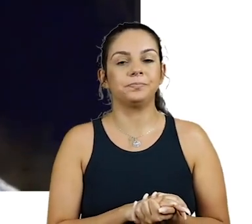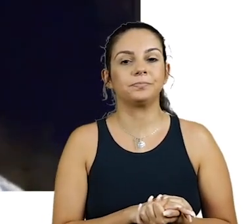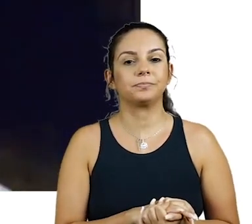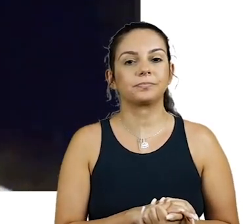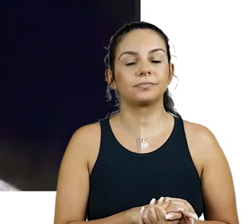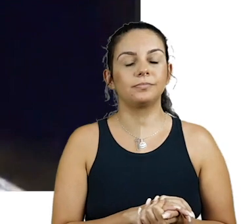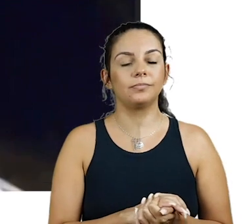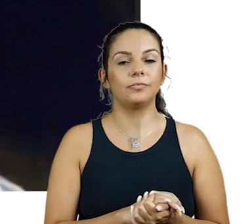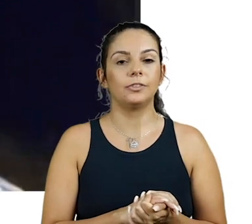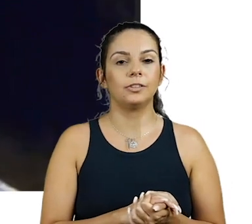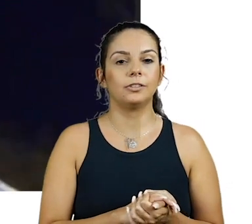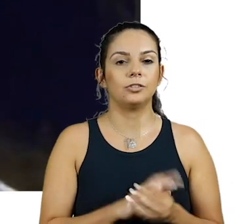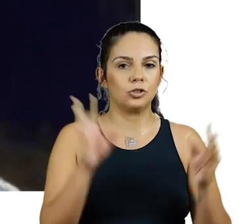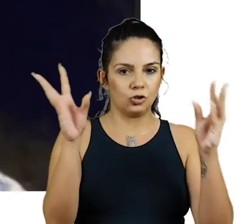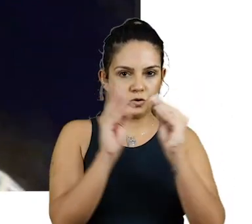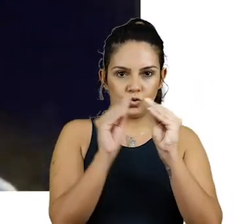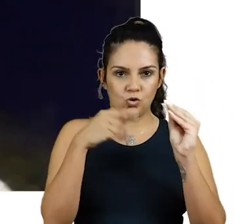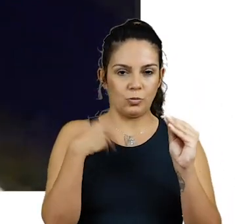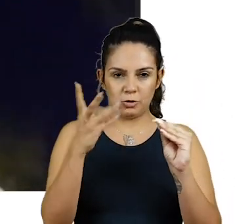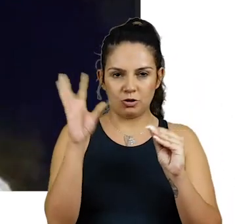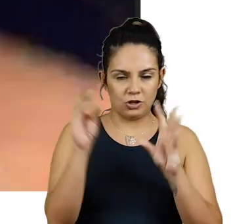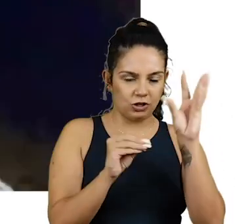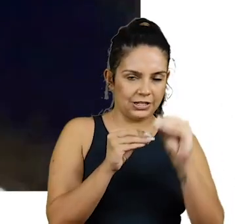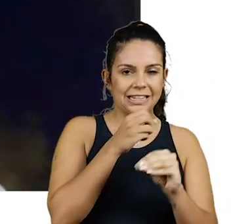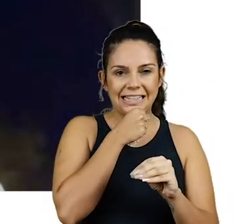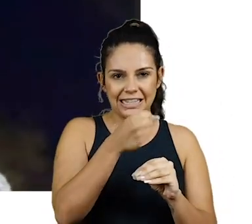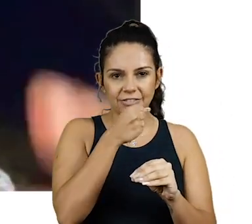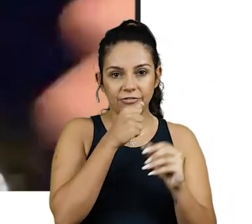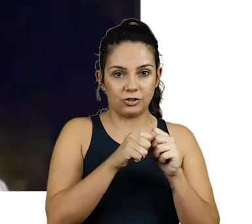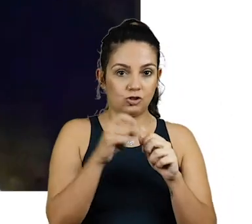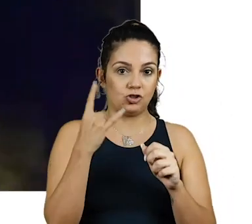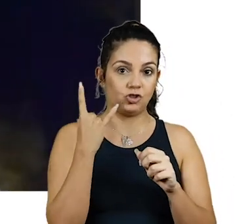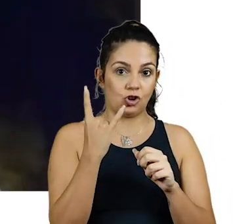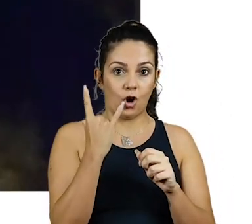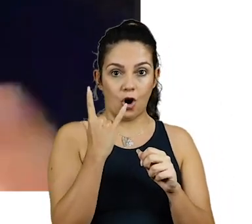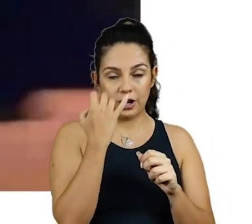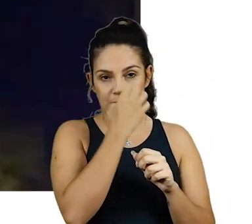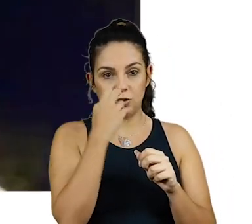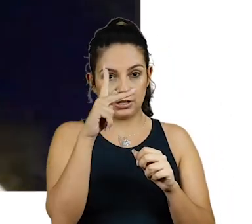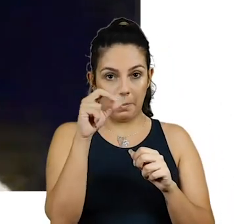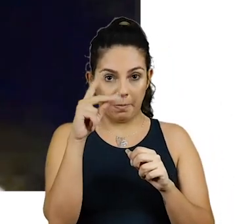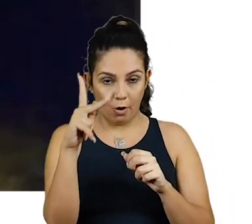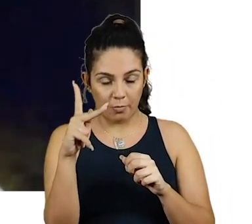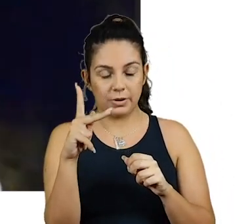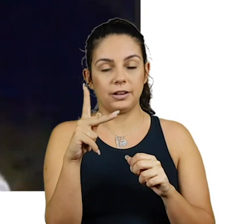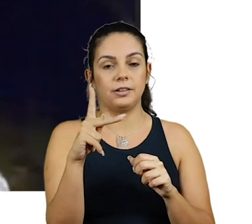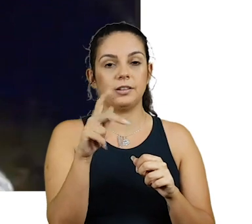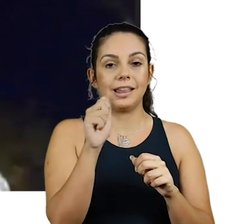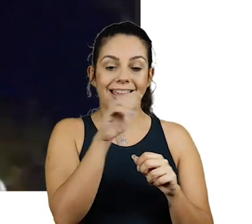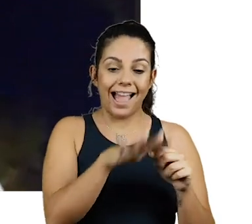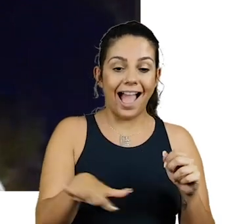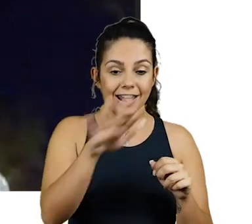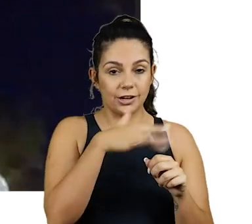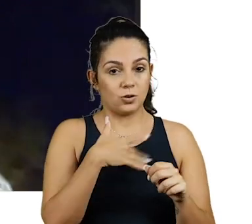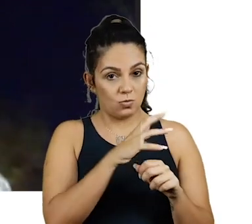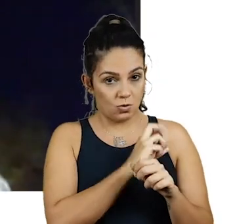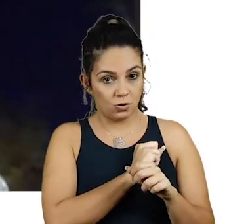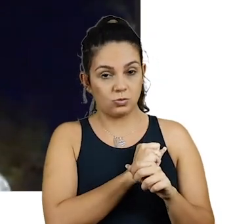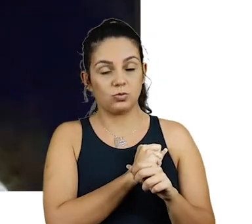aí, eu juntei várias entrevistas que eu tinha feito de rock and roll, de música pop, que é a área que eu gosto